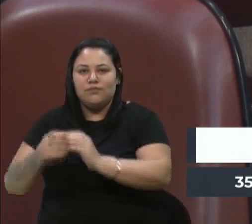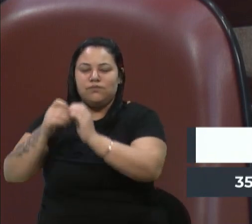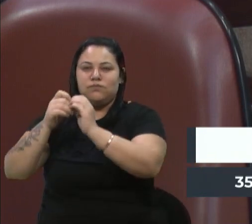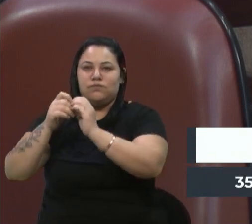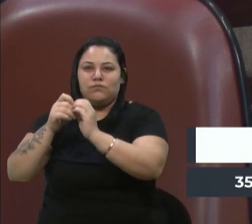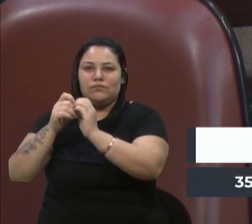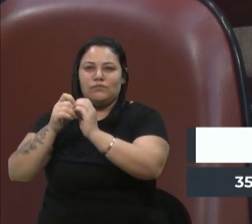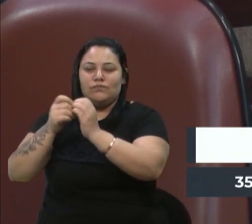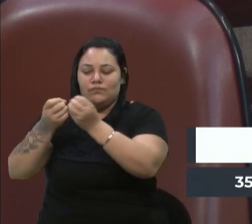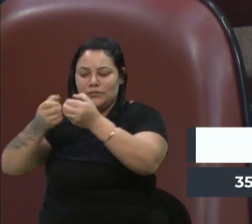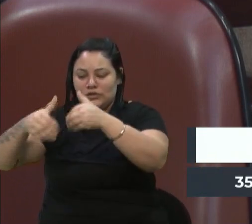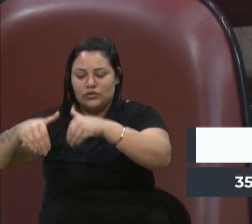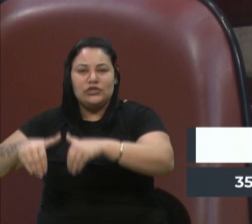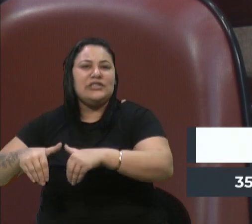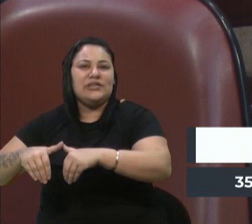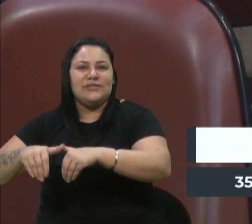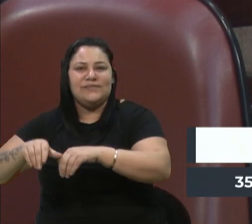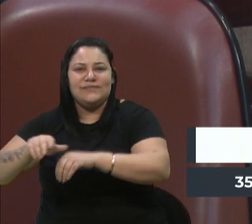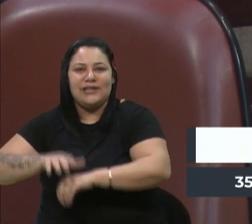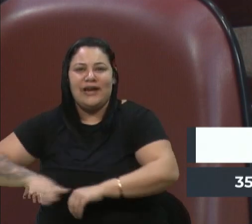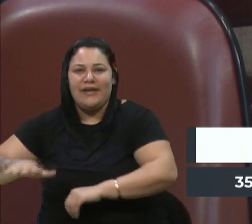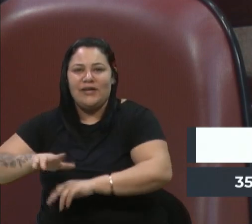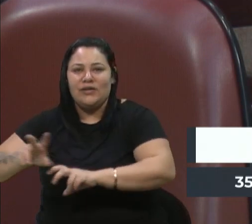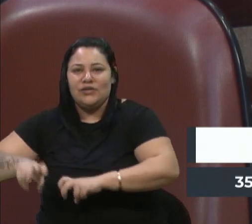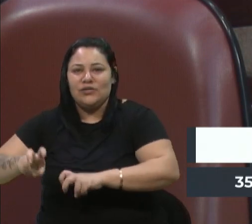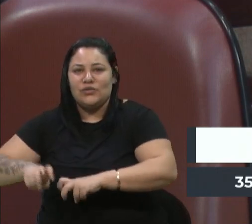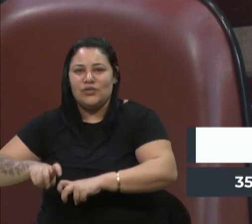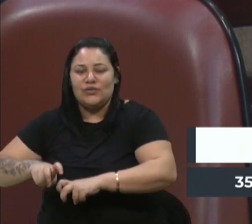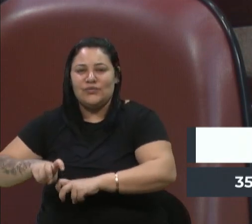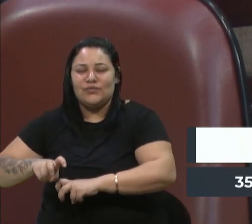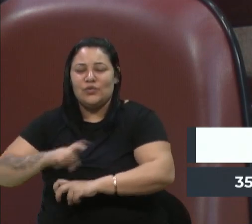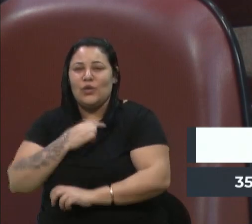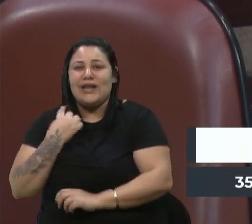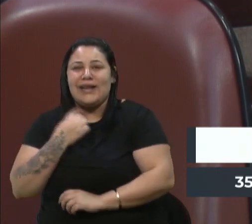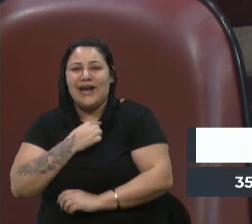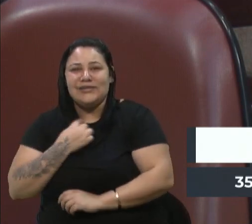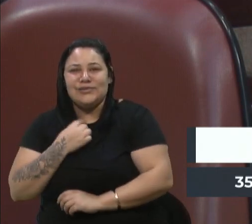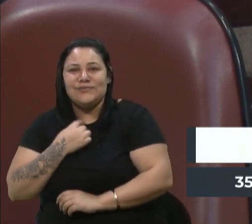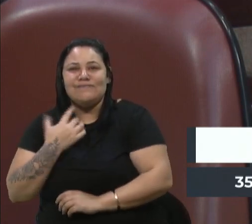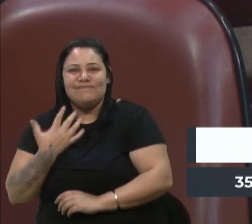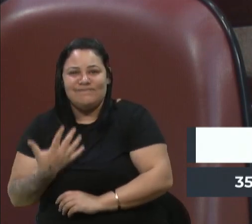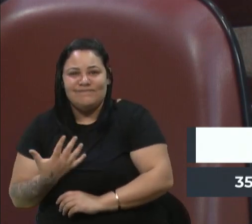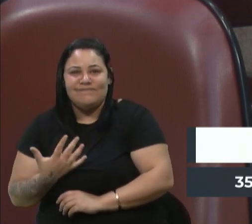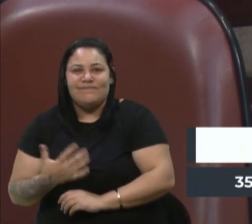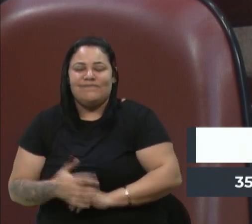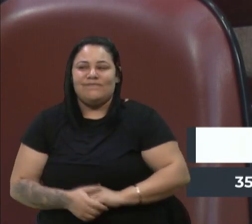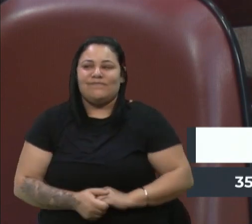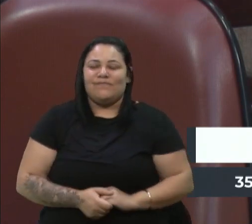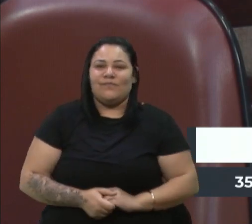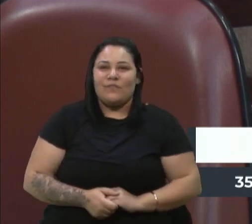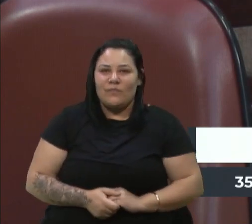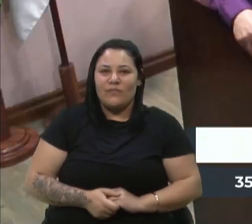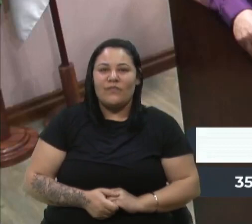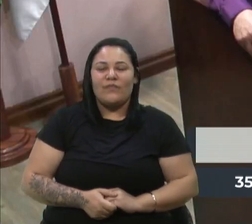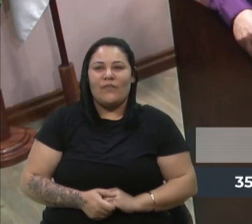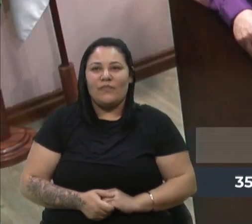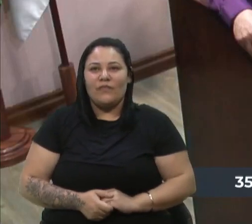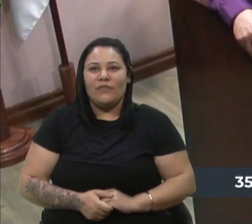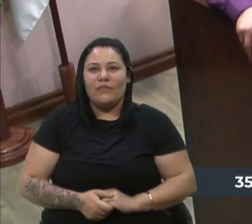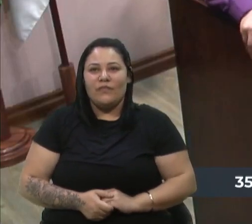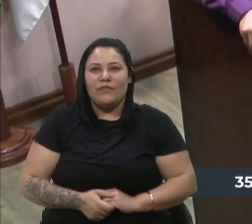lá no agricultor, lá depois, com todo esse tempo que não vem no momento certo. Está aqui todo o trâmite do